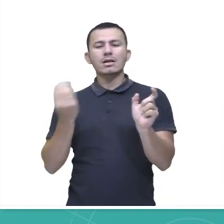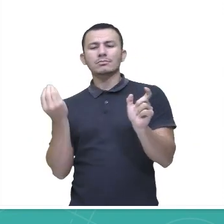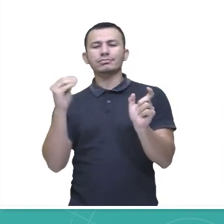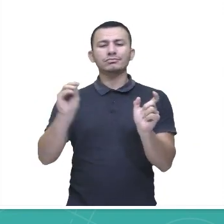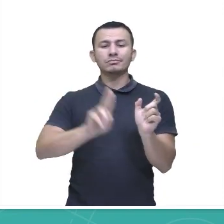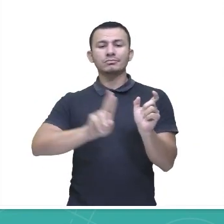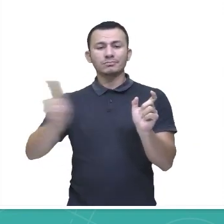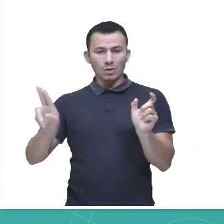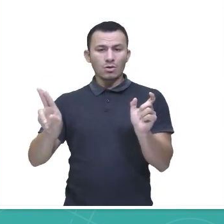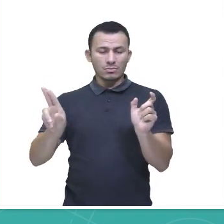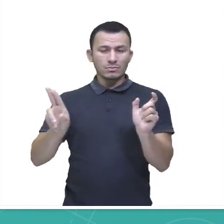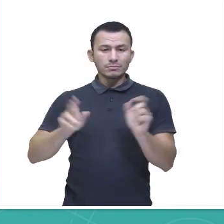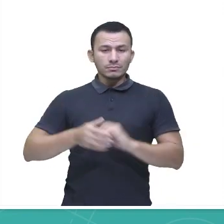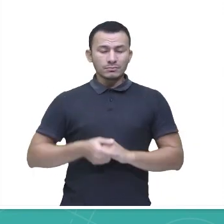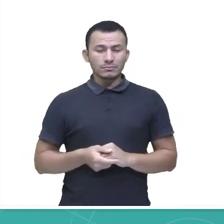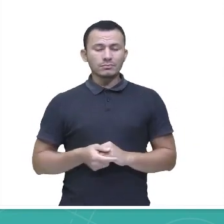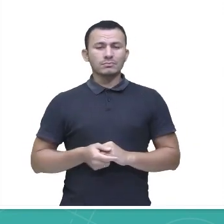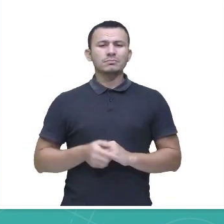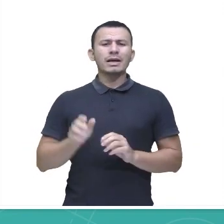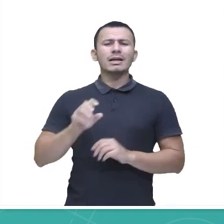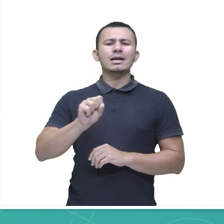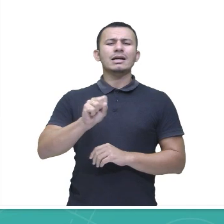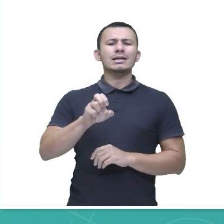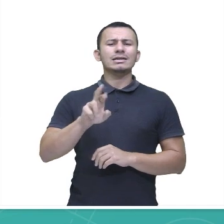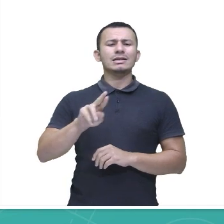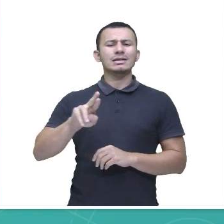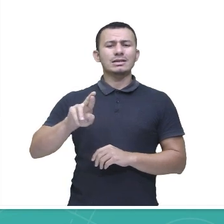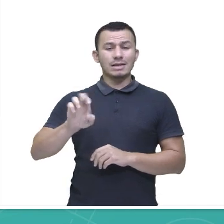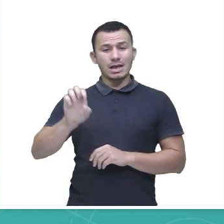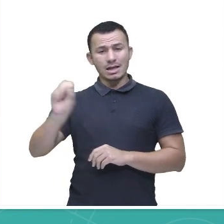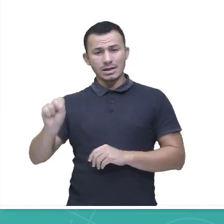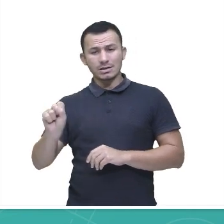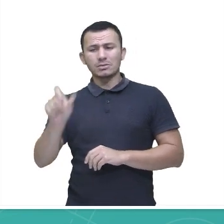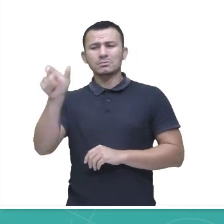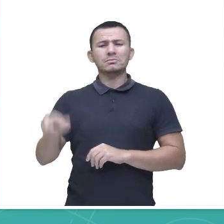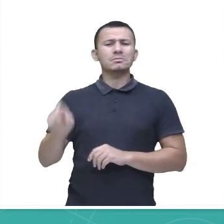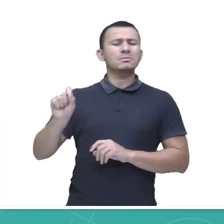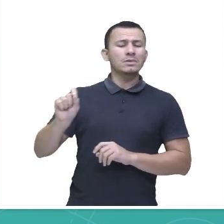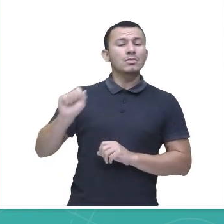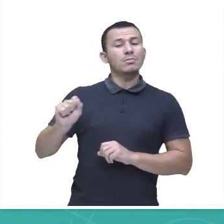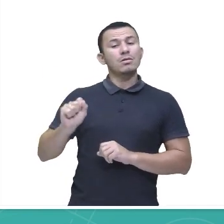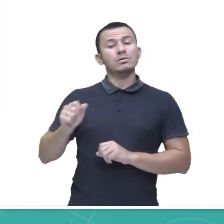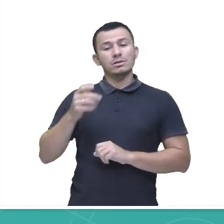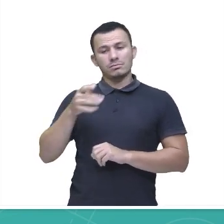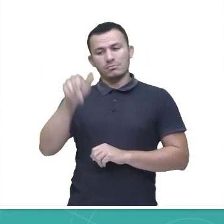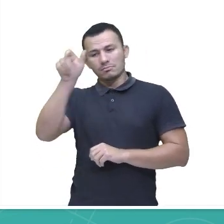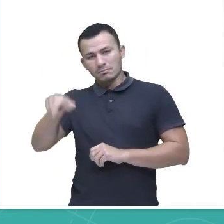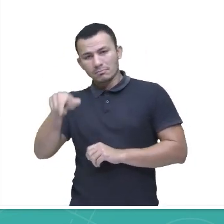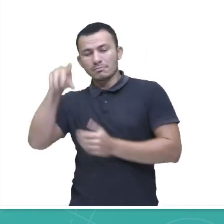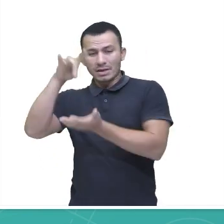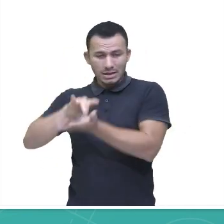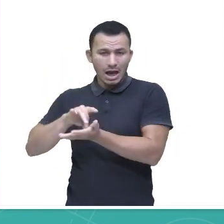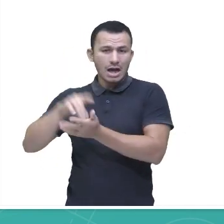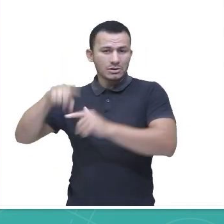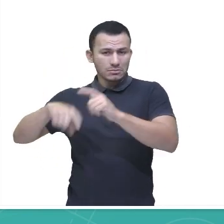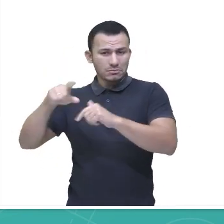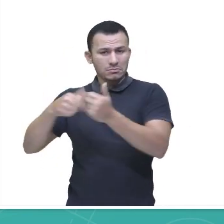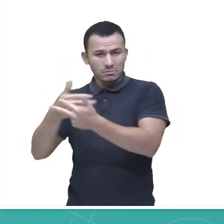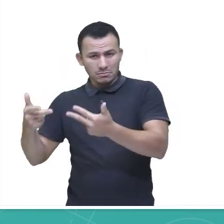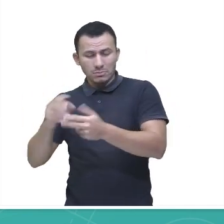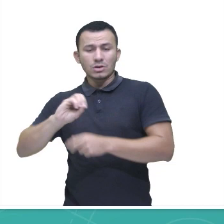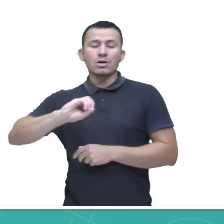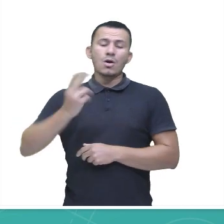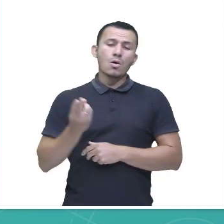aos seres. Esses seres podem ser reais ou imaginários, eles podem ser